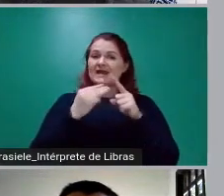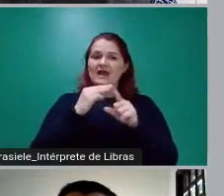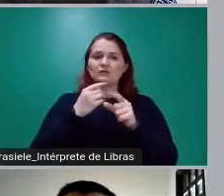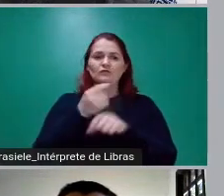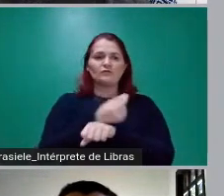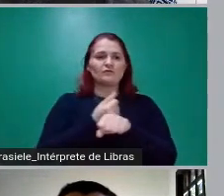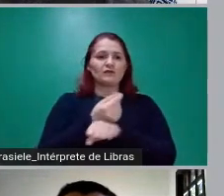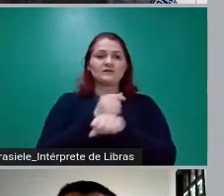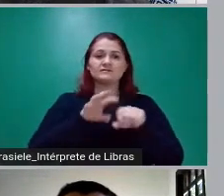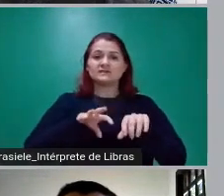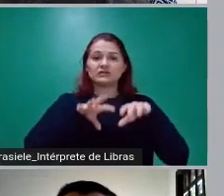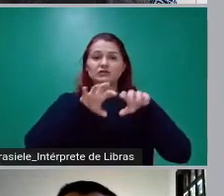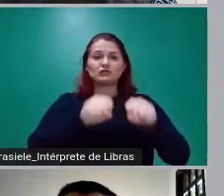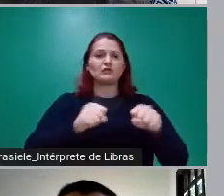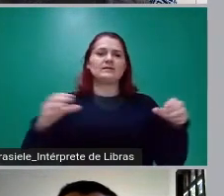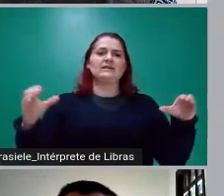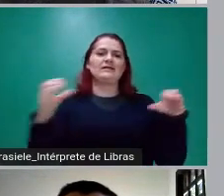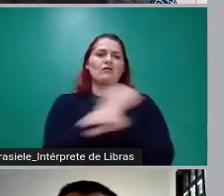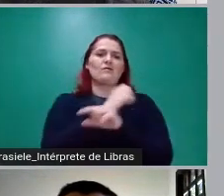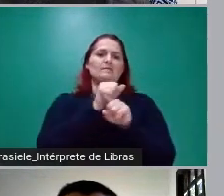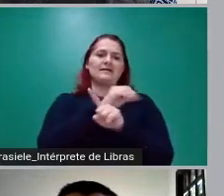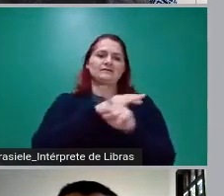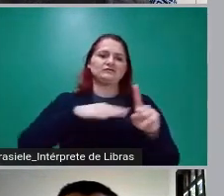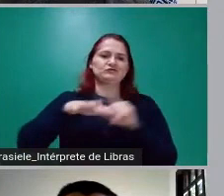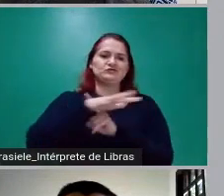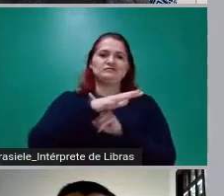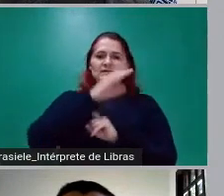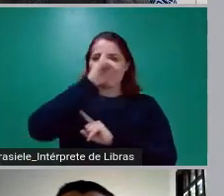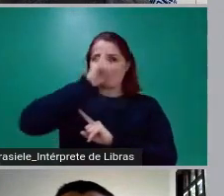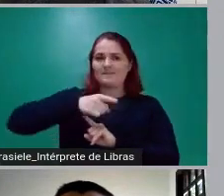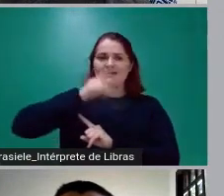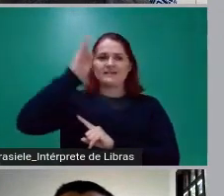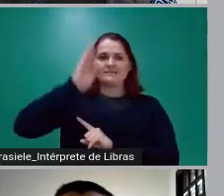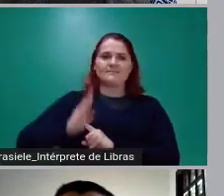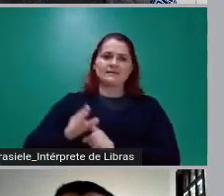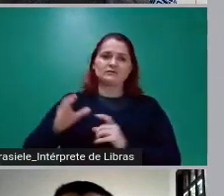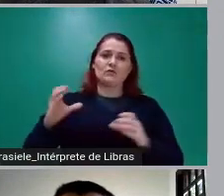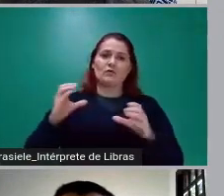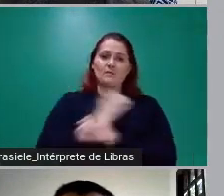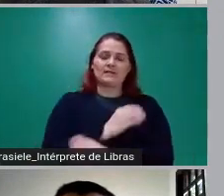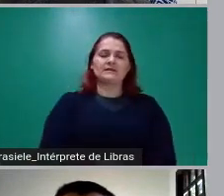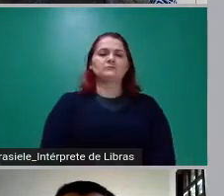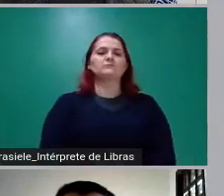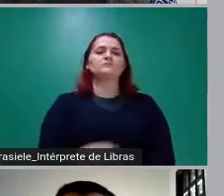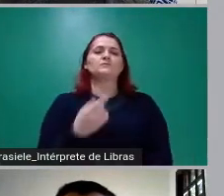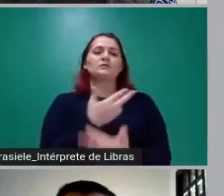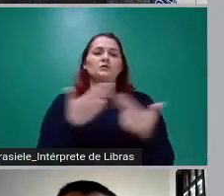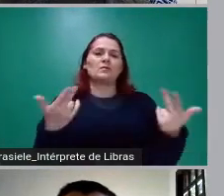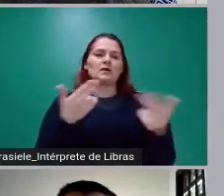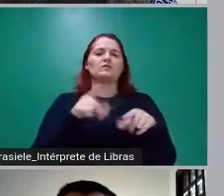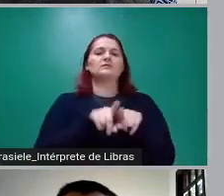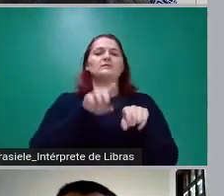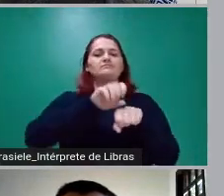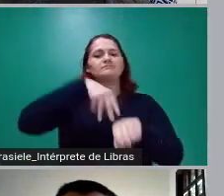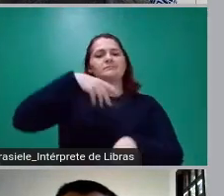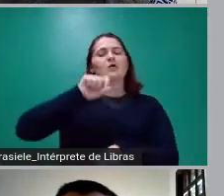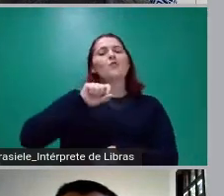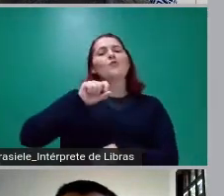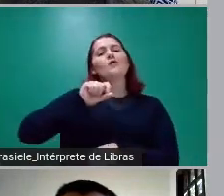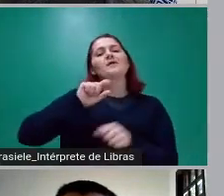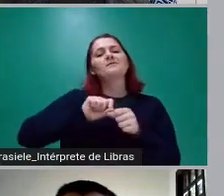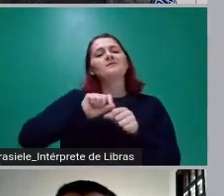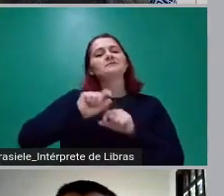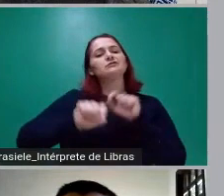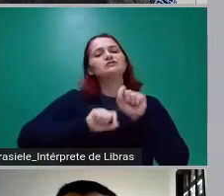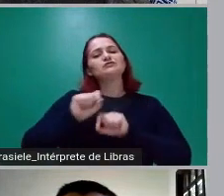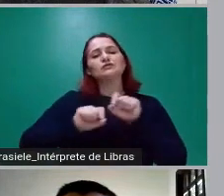o funcionamento de uma sociedade, de uma nação por completo. E aí, uma coisa que foi sugerida para a gente trazer é o que fazer em relação